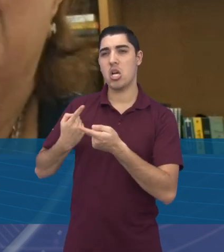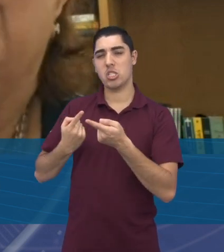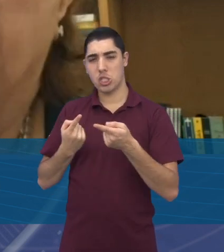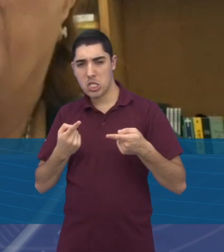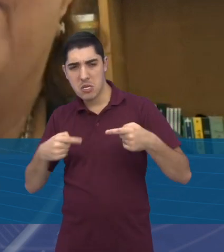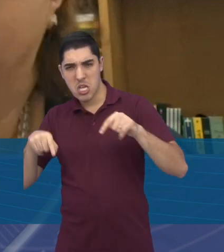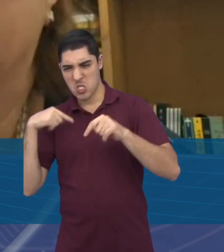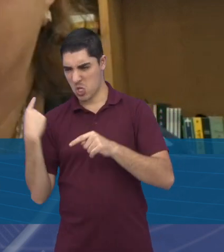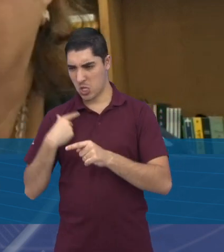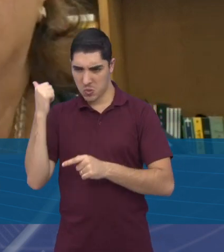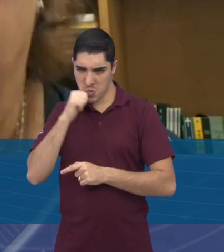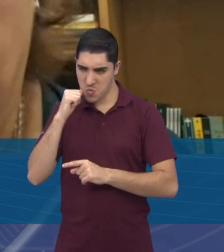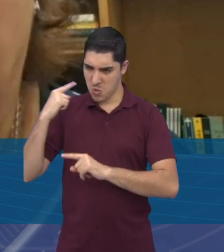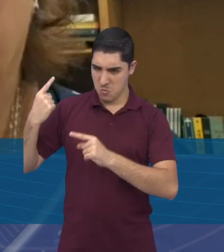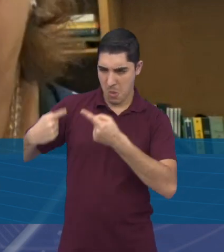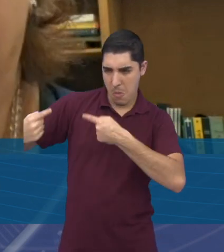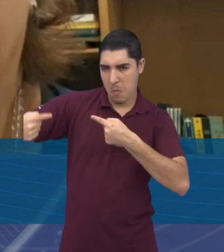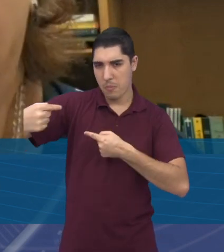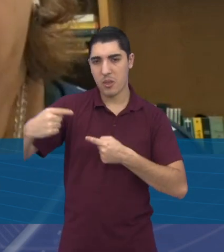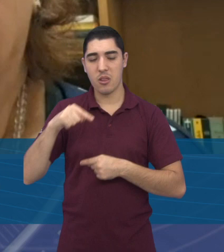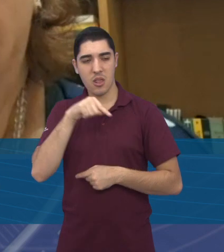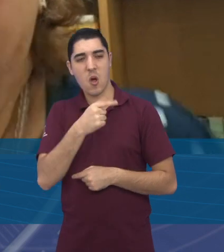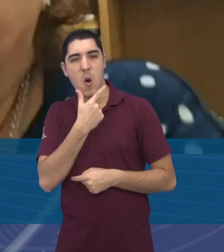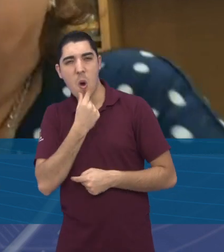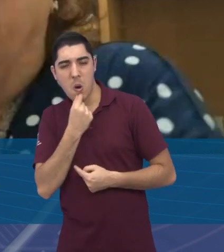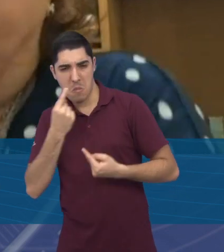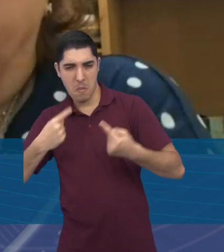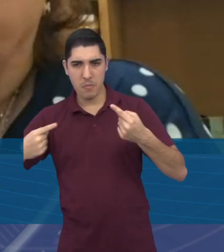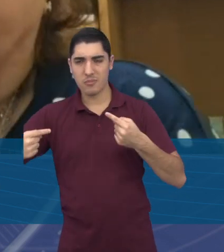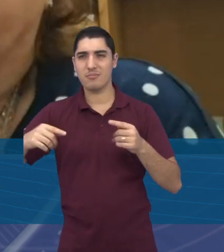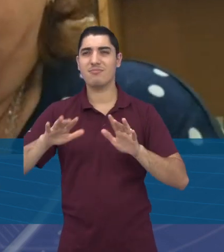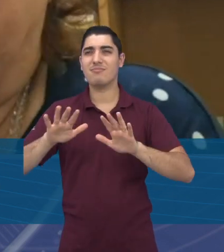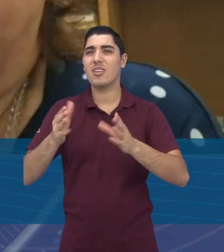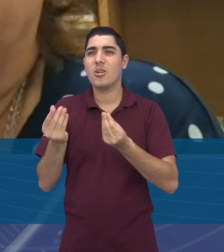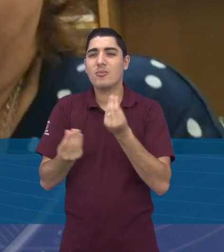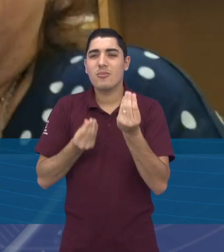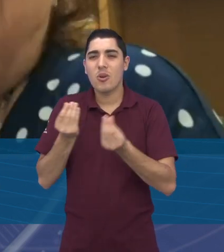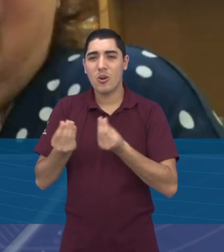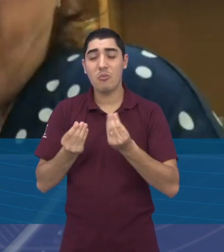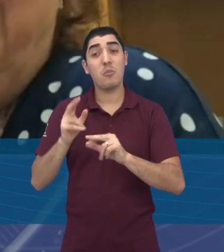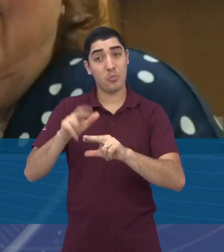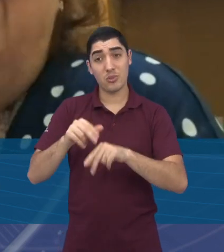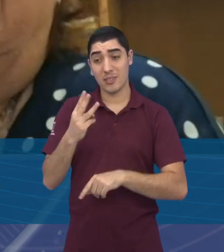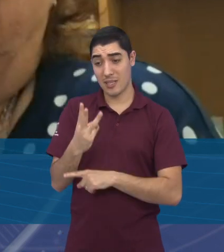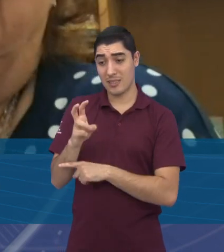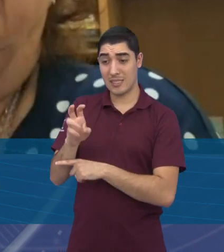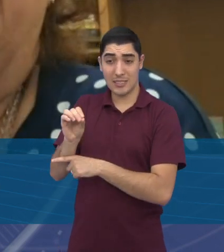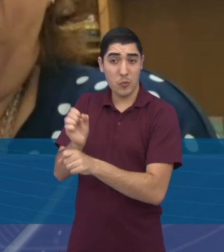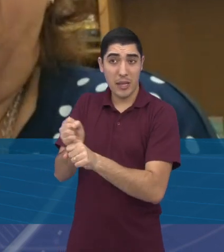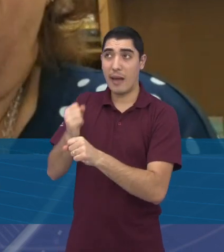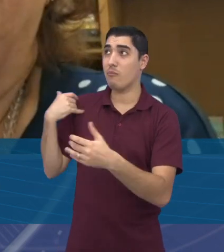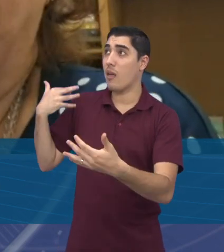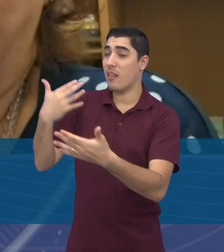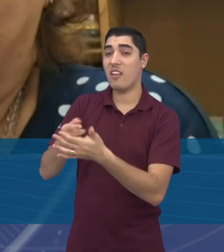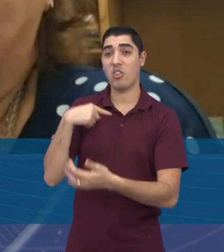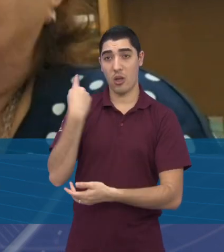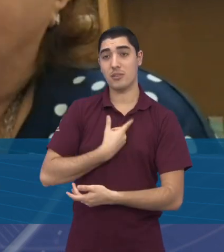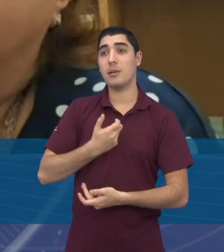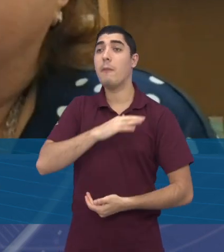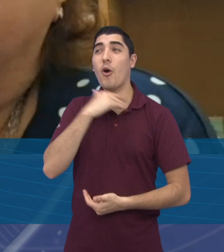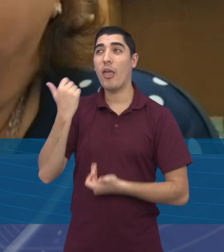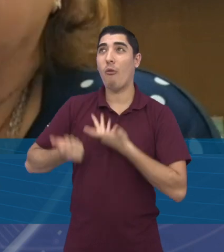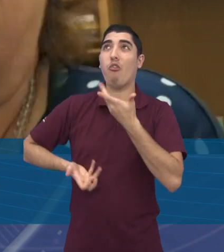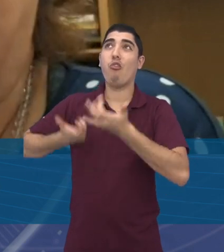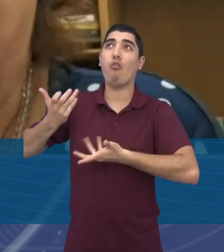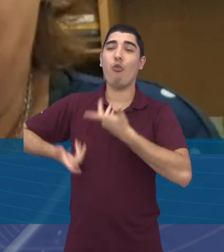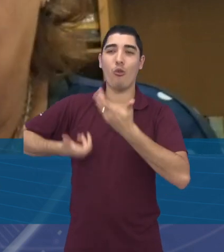disputamos entre nós, os homens. Para acreditarmos nisso, fomos queimadas viva 350 anos, né? Então, não é uma coisa